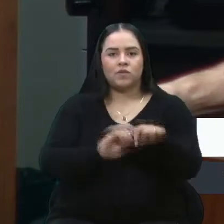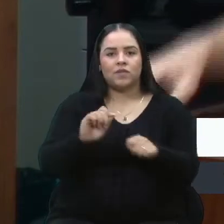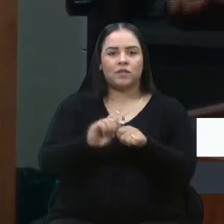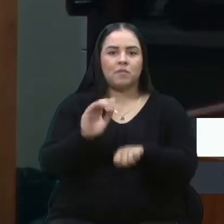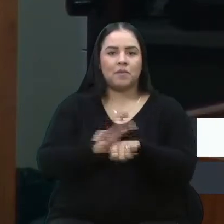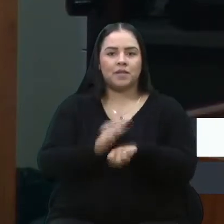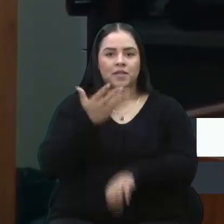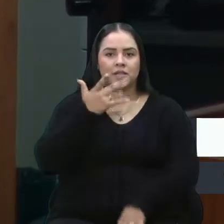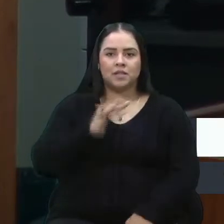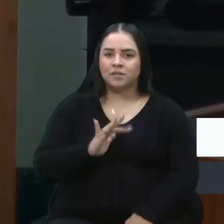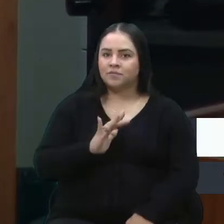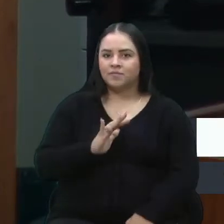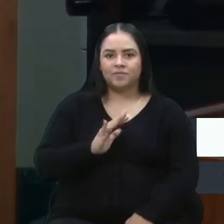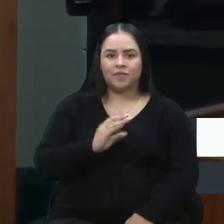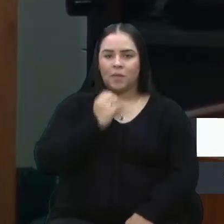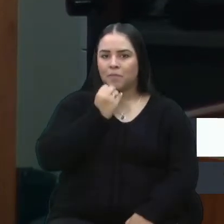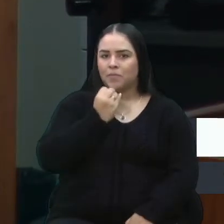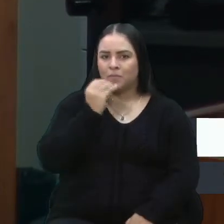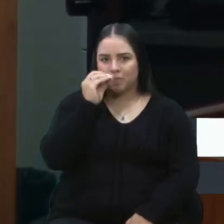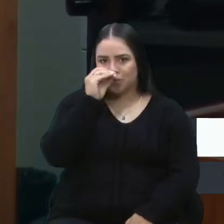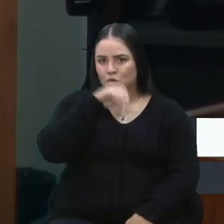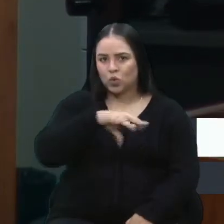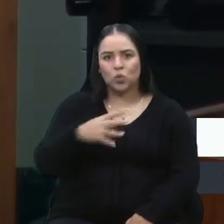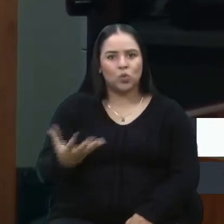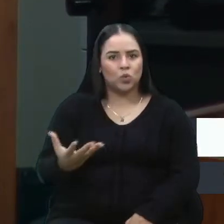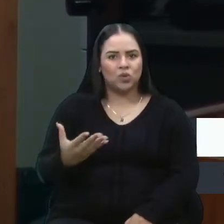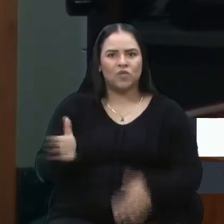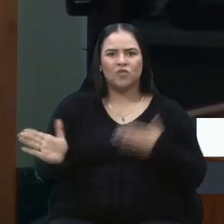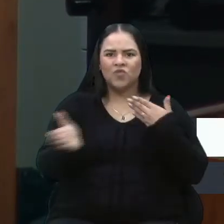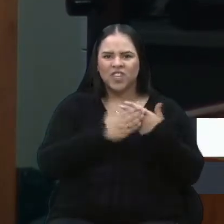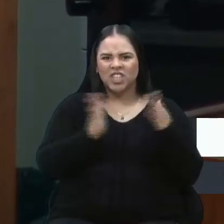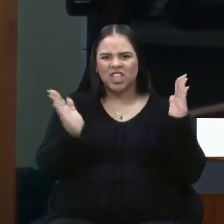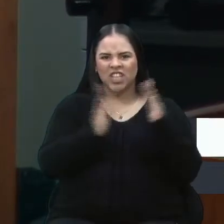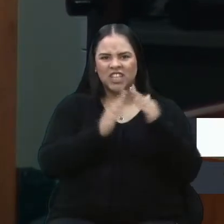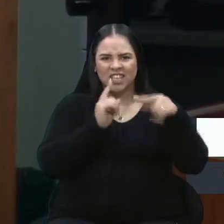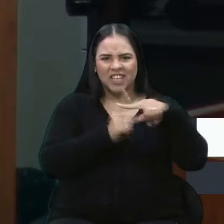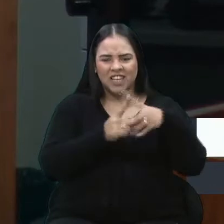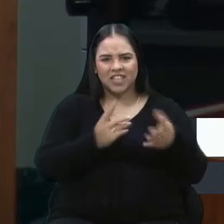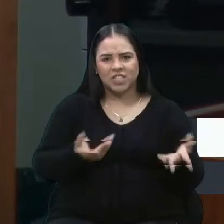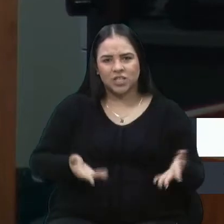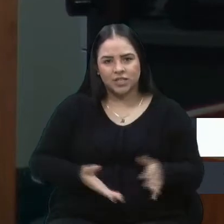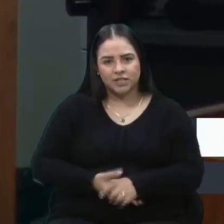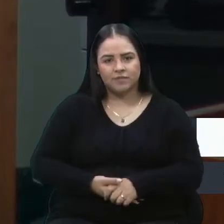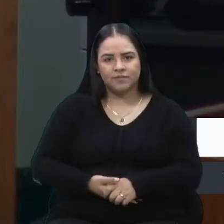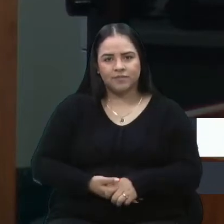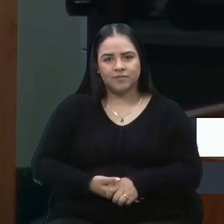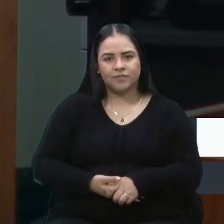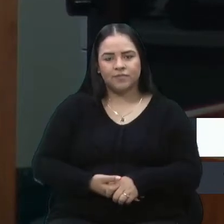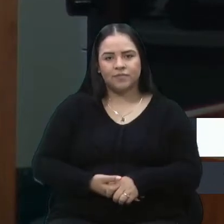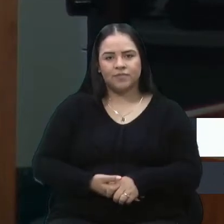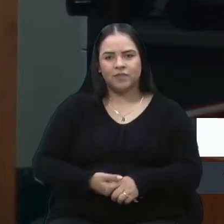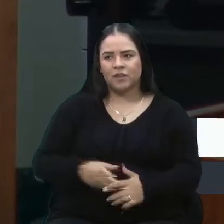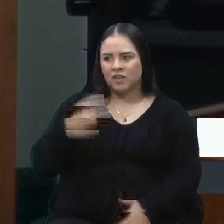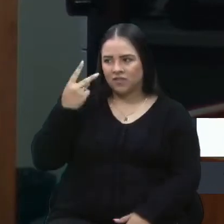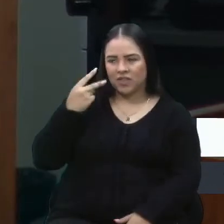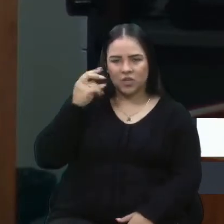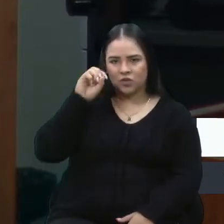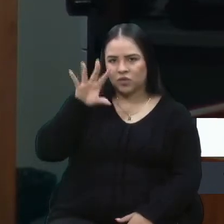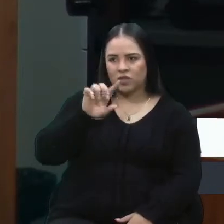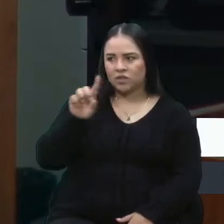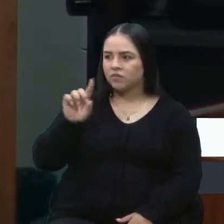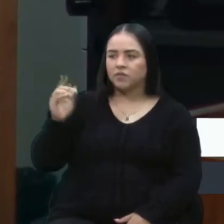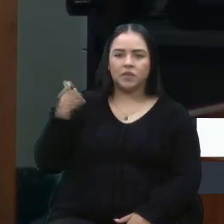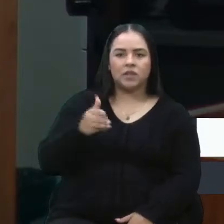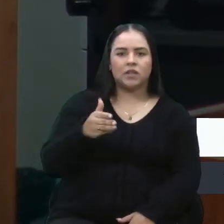com as crianças Absurdos como este de fechar igrejas e jamais o vereador que usavam tá aí vai se